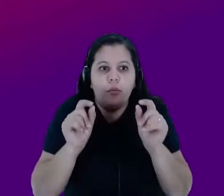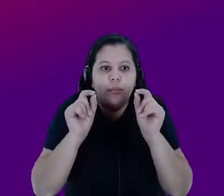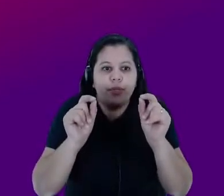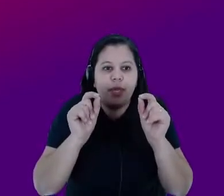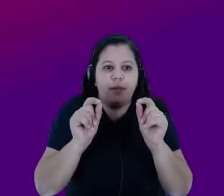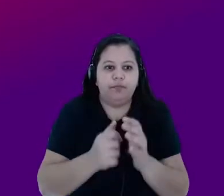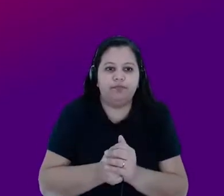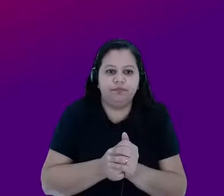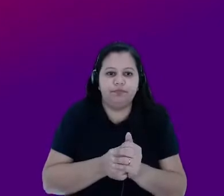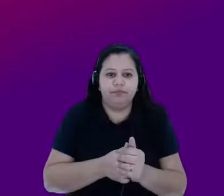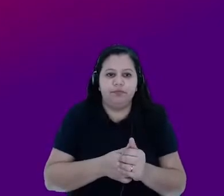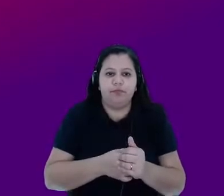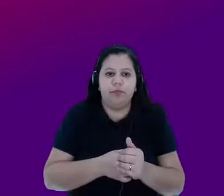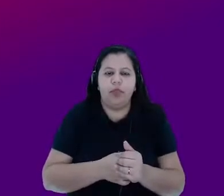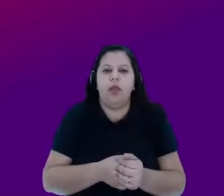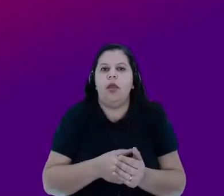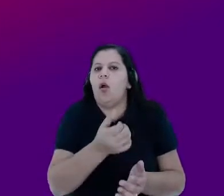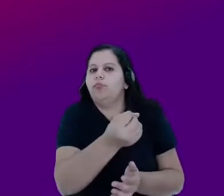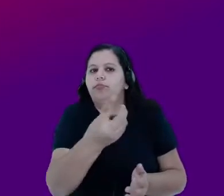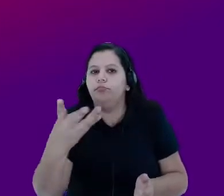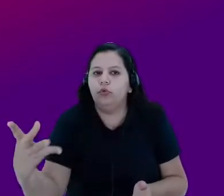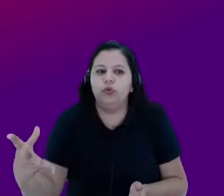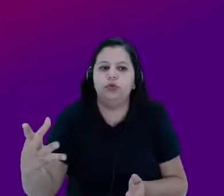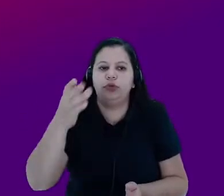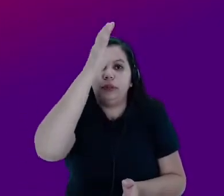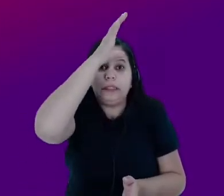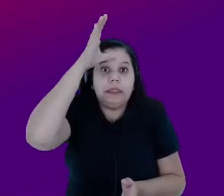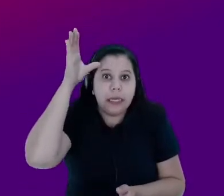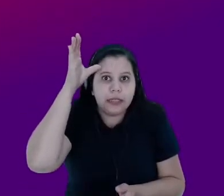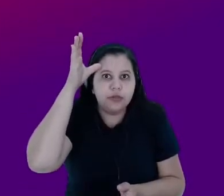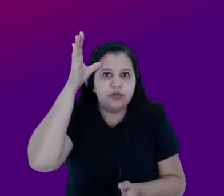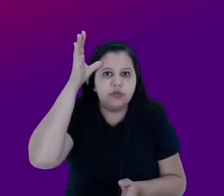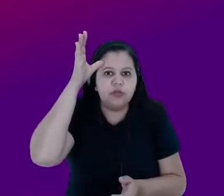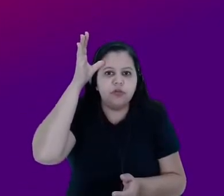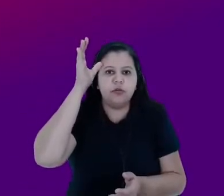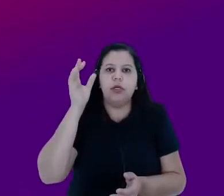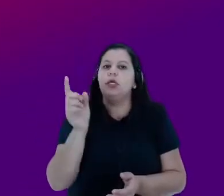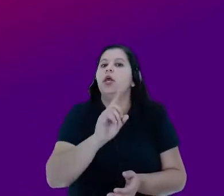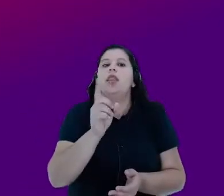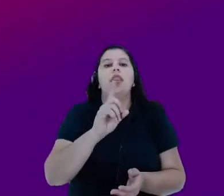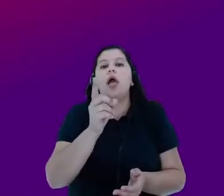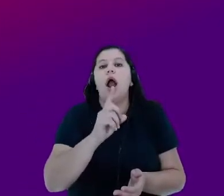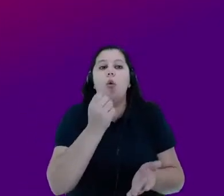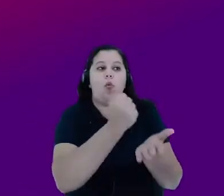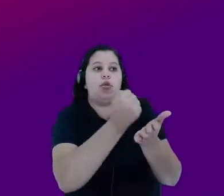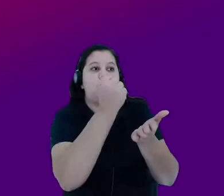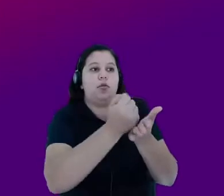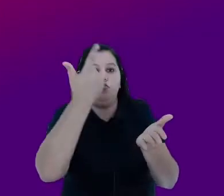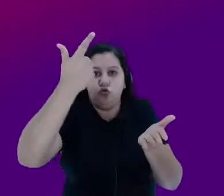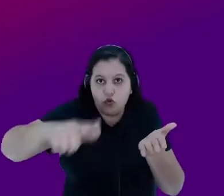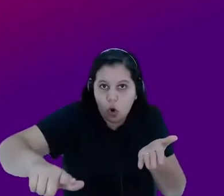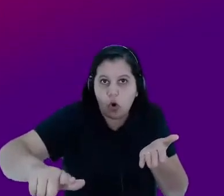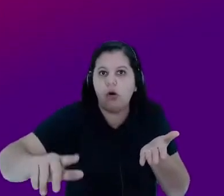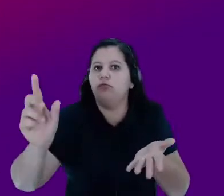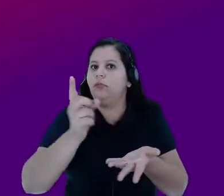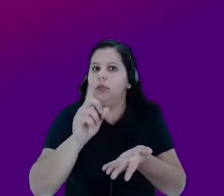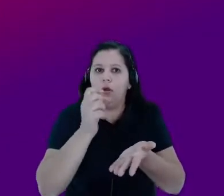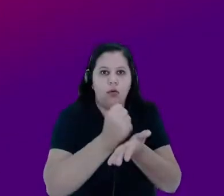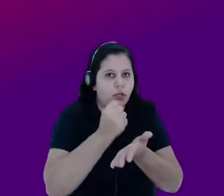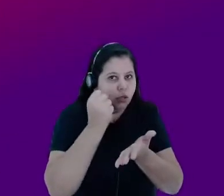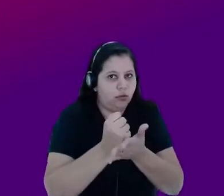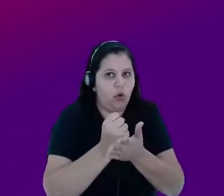gente percebeu? Que muitos clientes que não fizeram a renovação ou a contratação de um